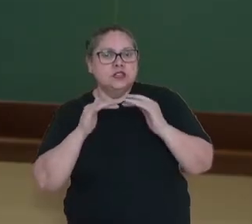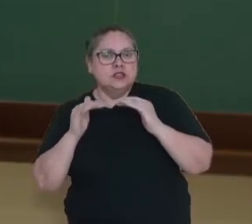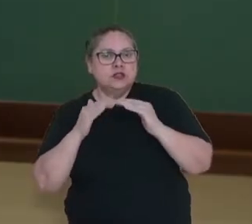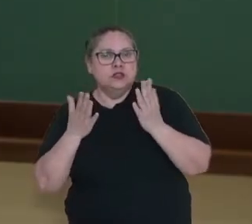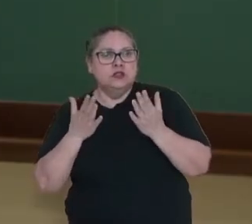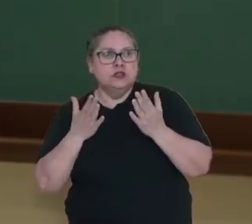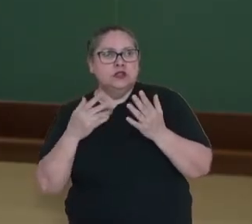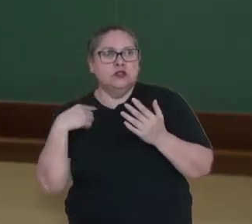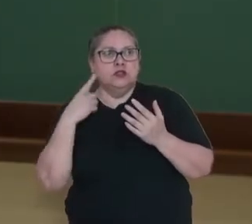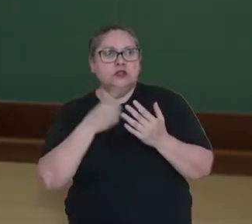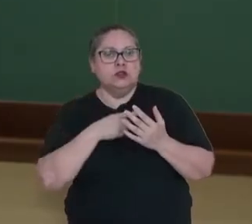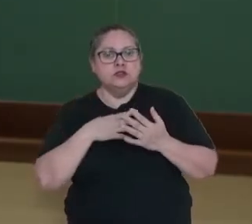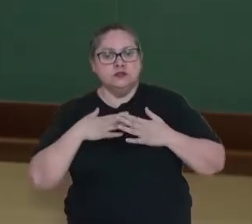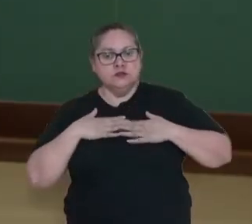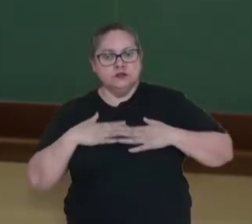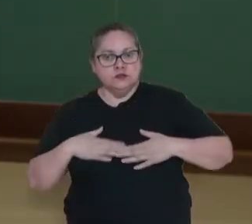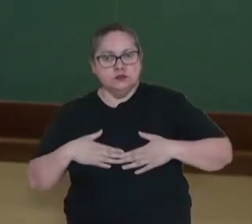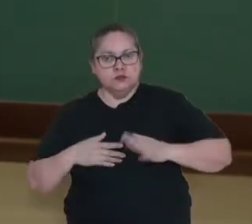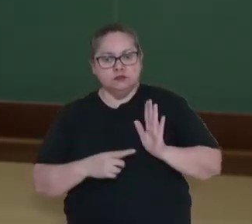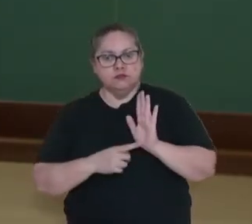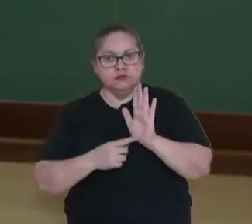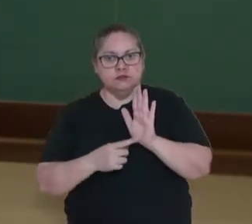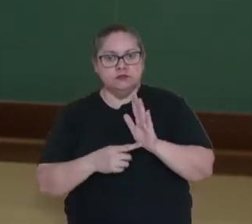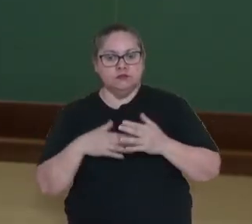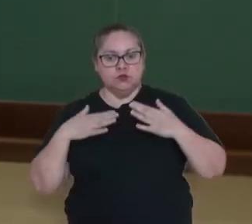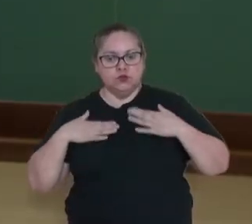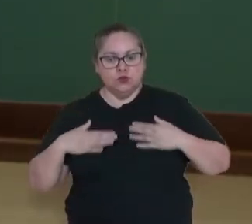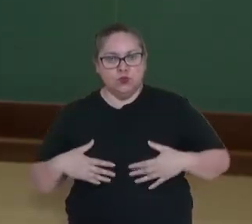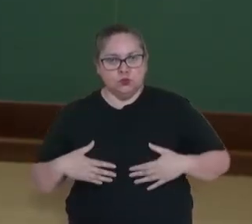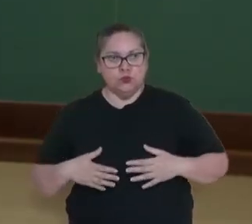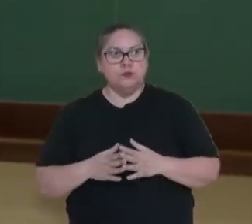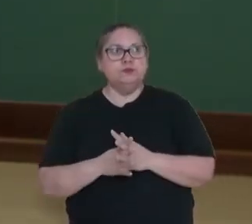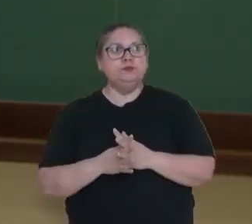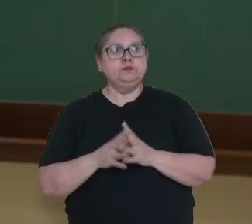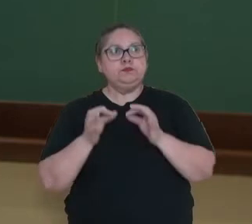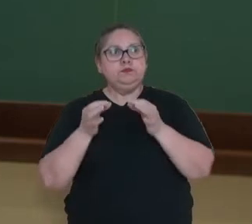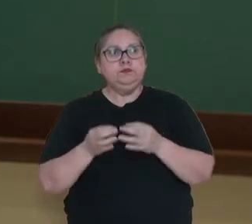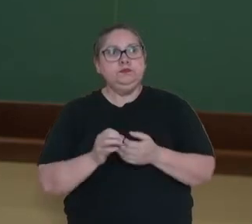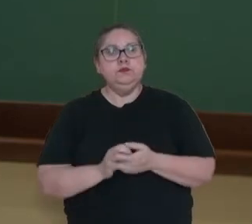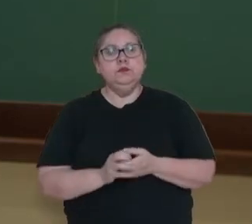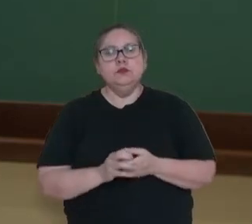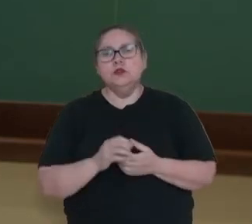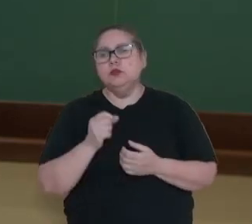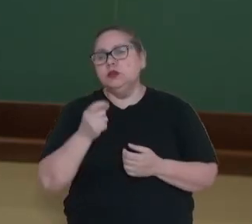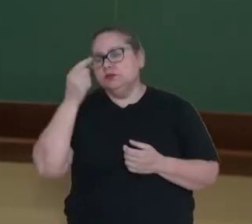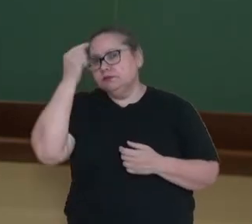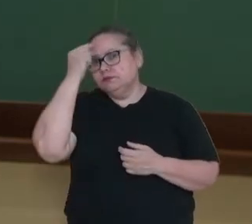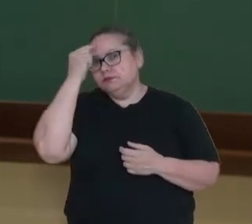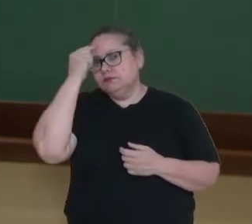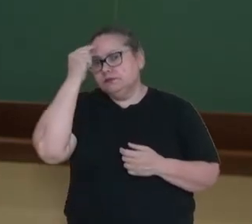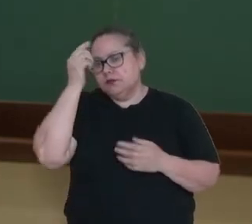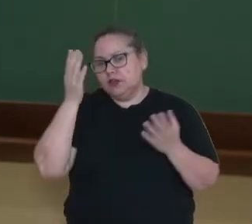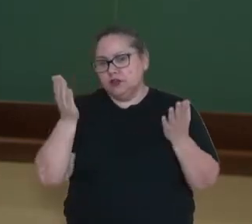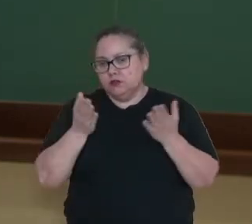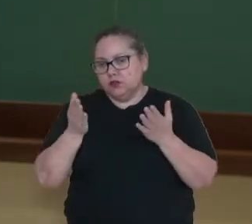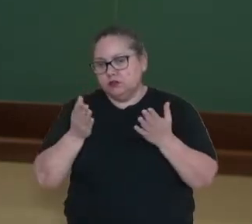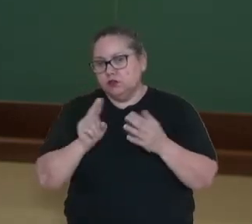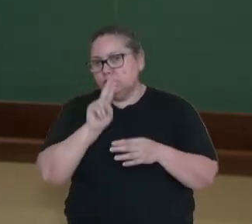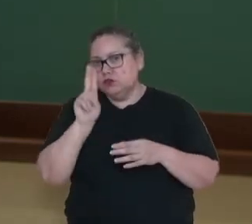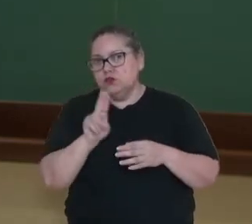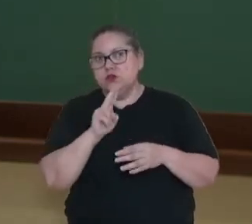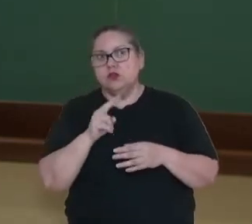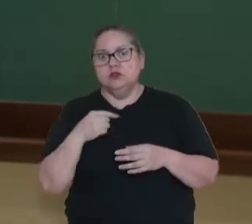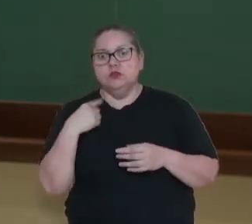relacionados à nossa expressão corporal, tá certo? Uma reflexão agora que a gente vai usar aqui